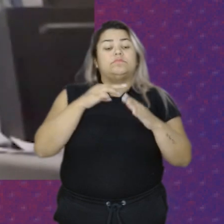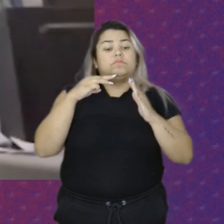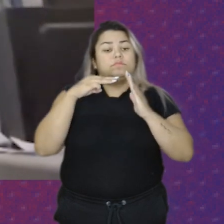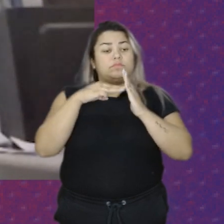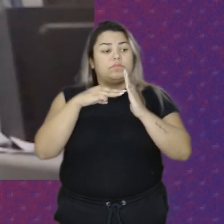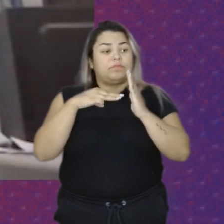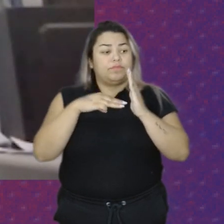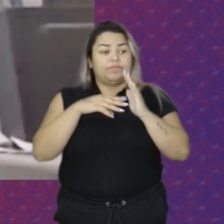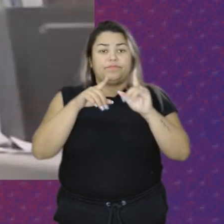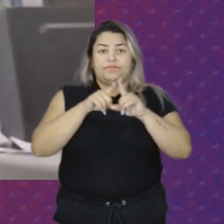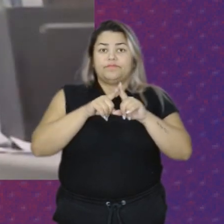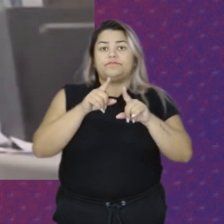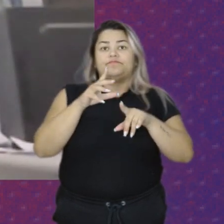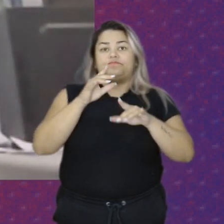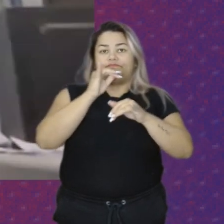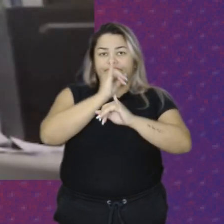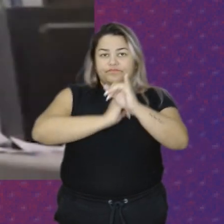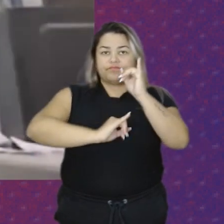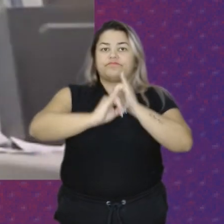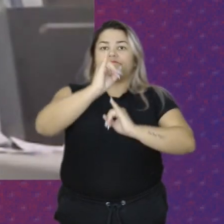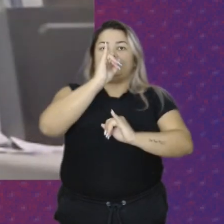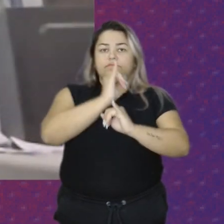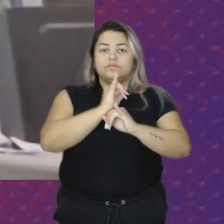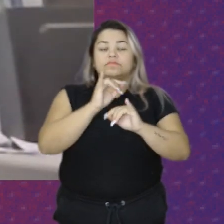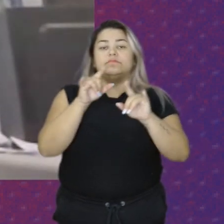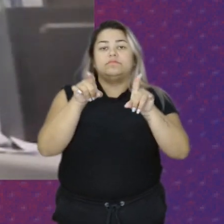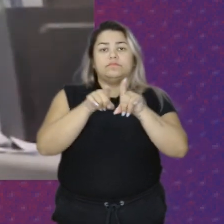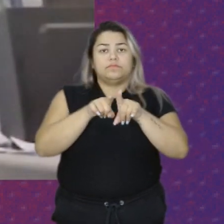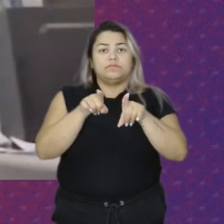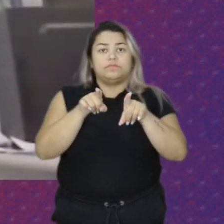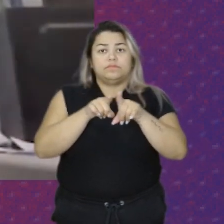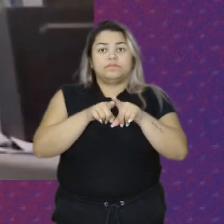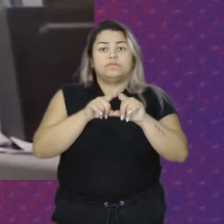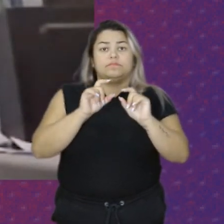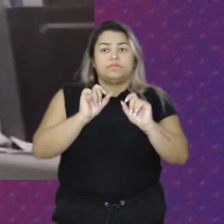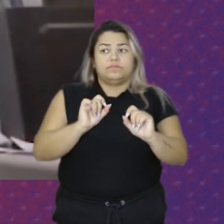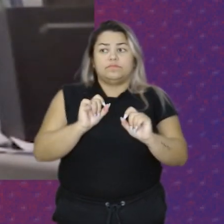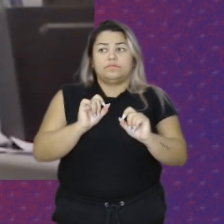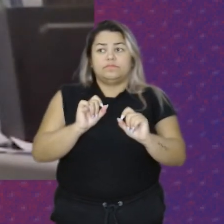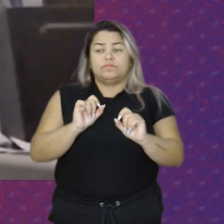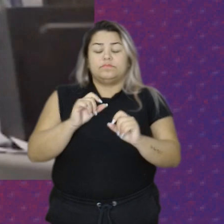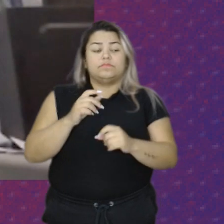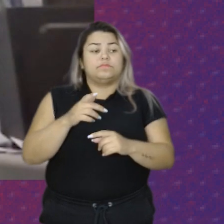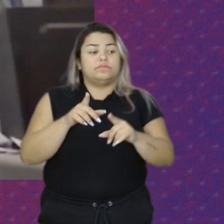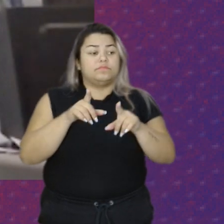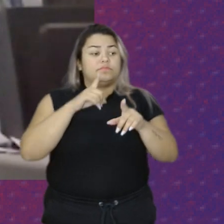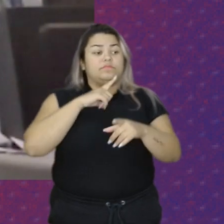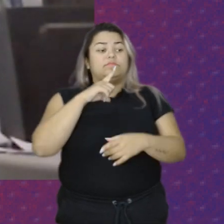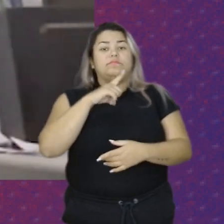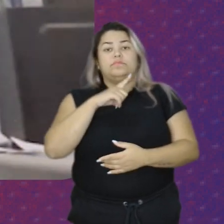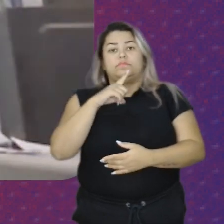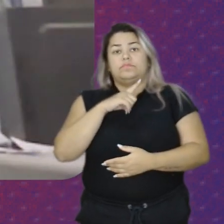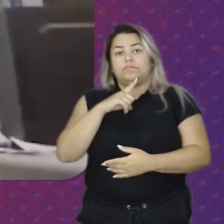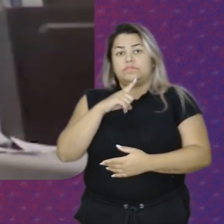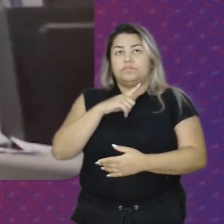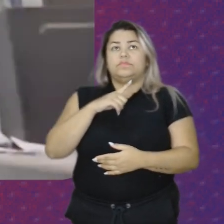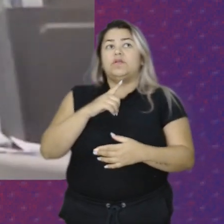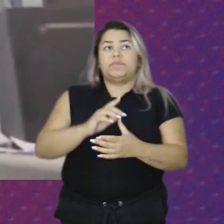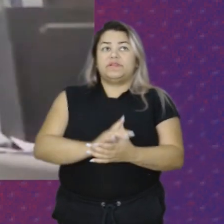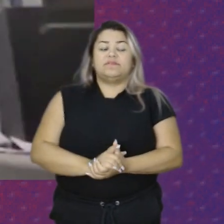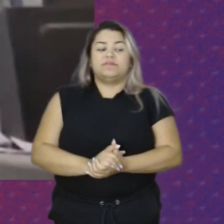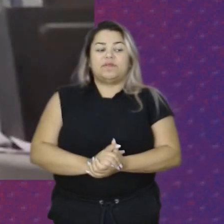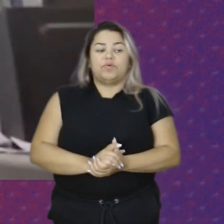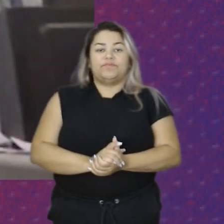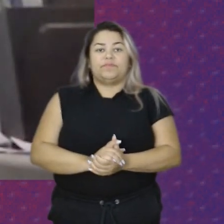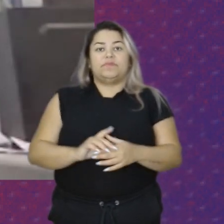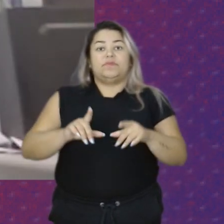da internet mesmo, né, do computador, que até então nós nem tínhamos, nem sonhava que existia, né, estava muito distante de nós.